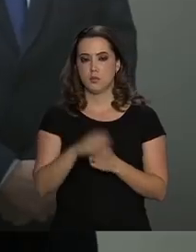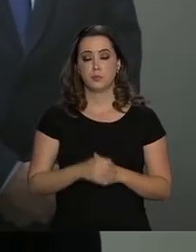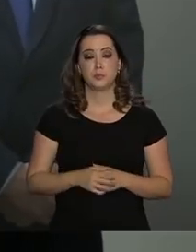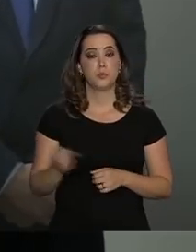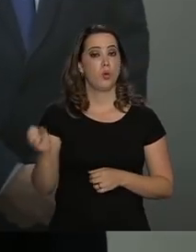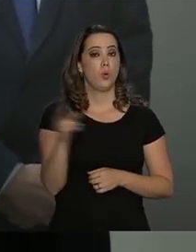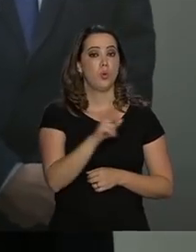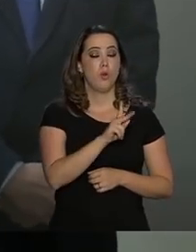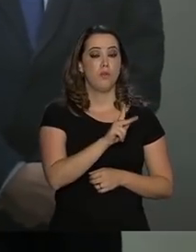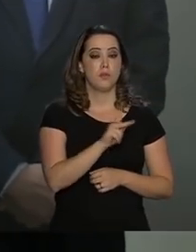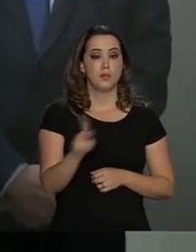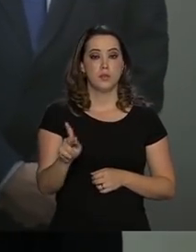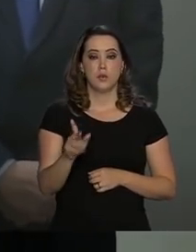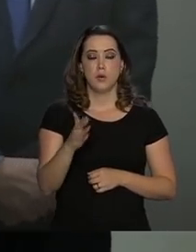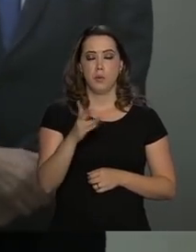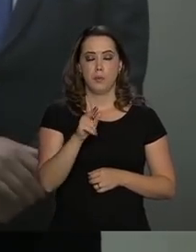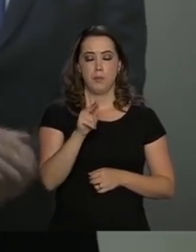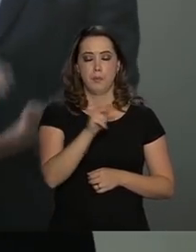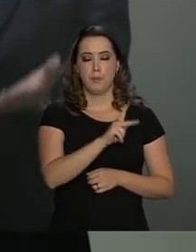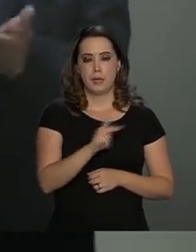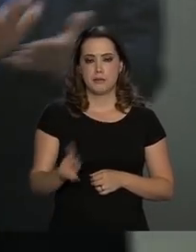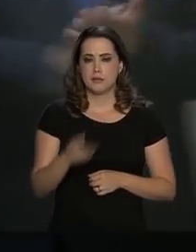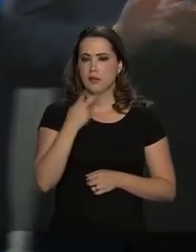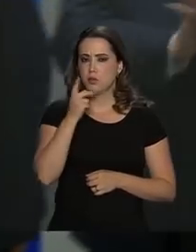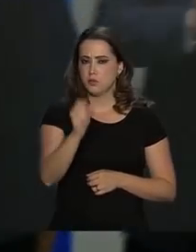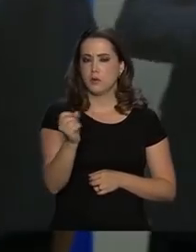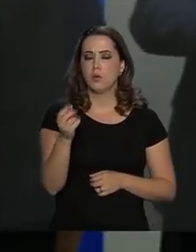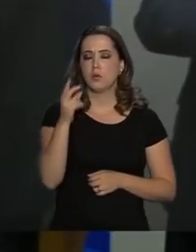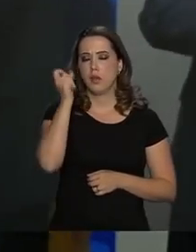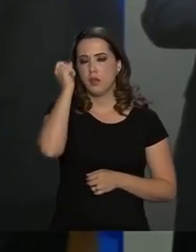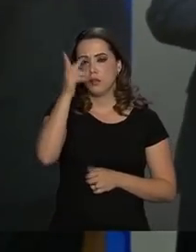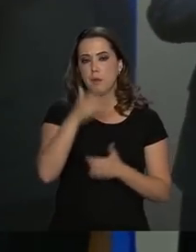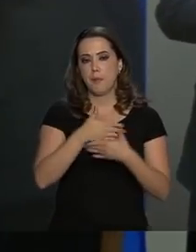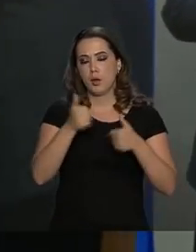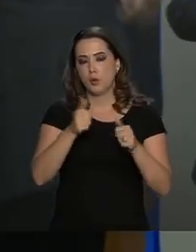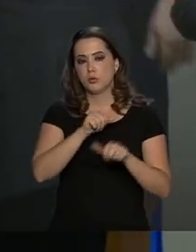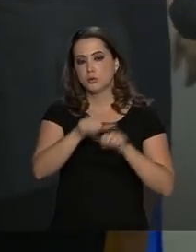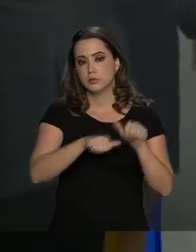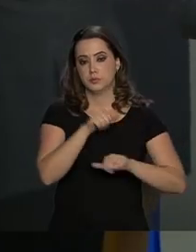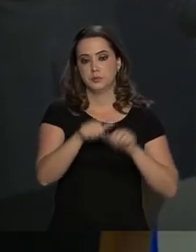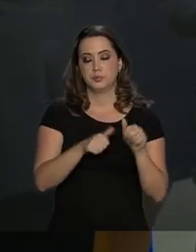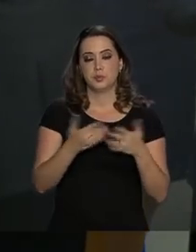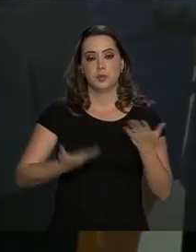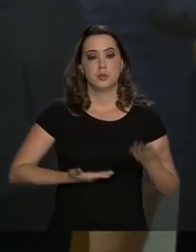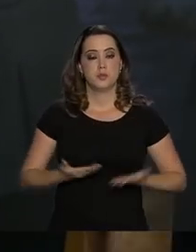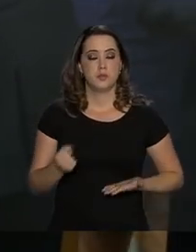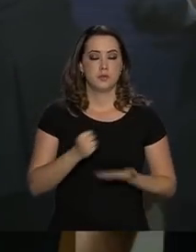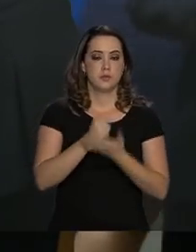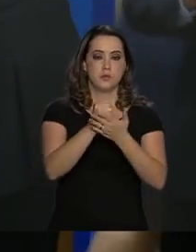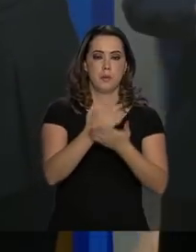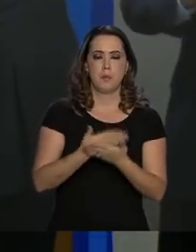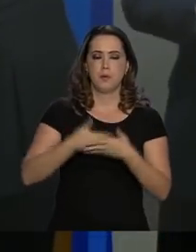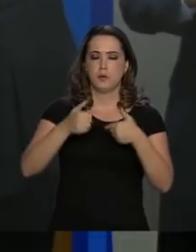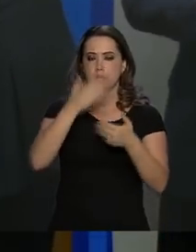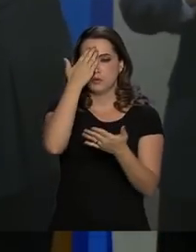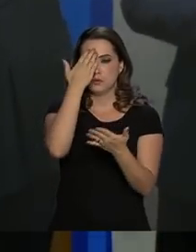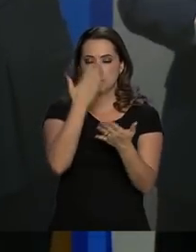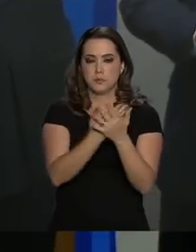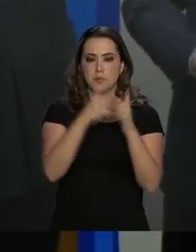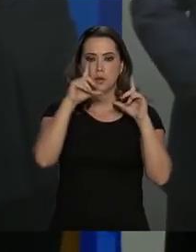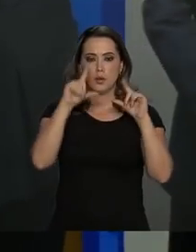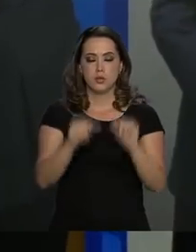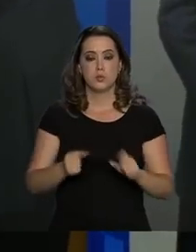ideia é melhorar e modernizar os serviços que o hoje o Instituto presta ao país aumentando a confiança e